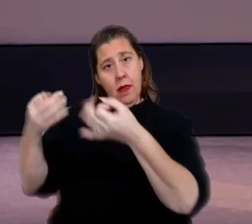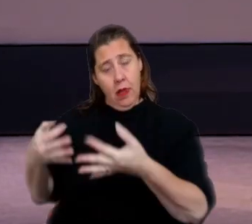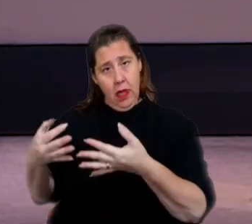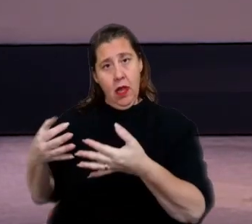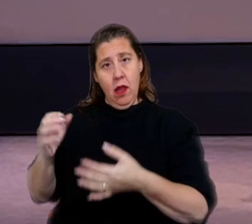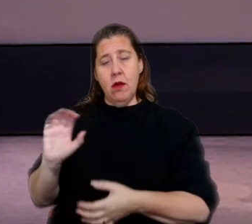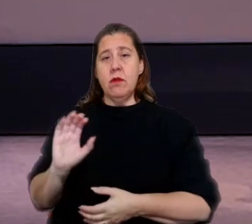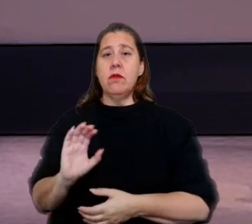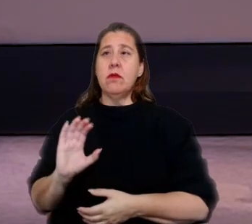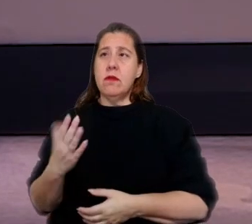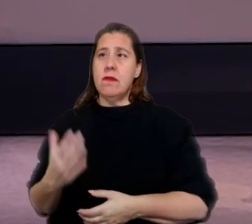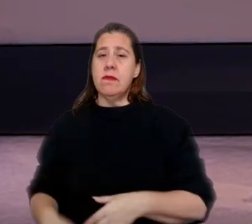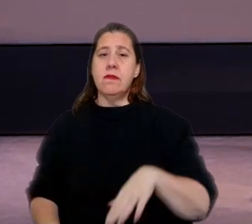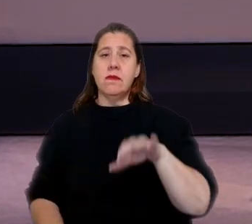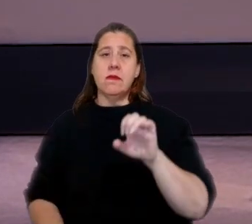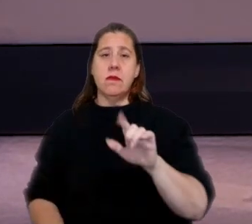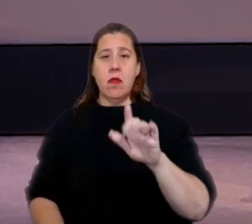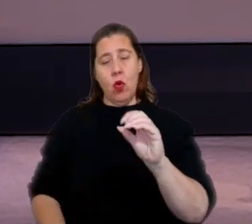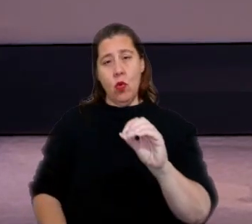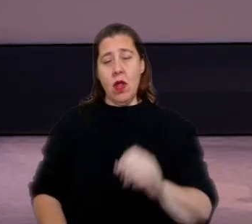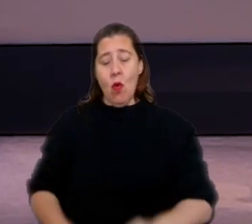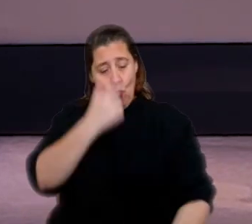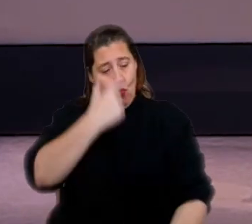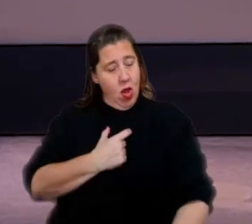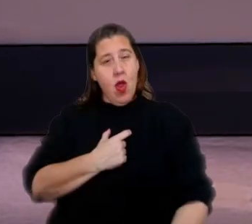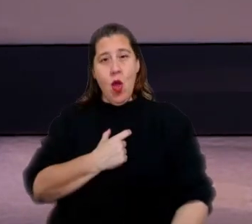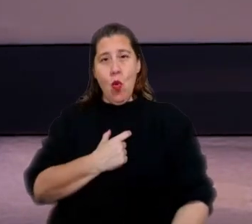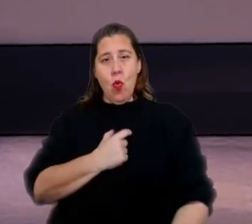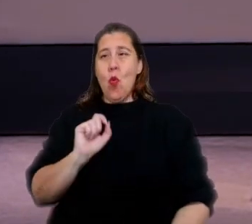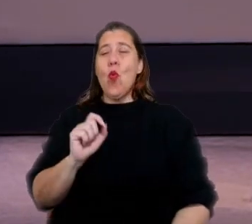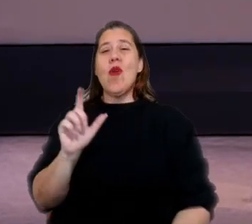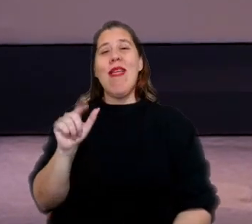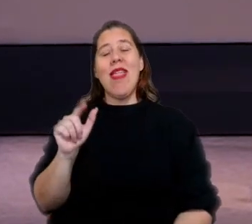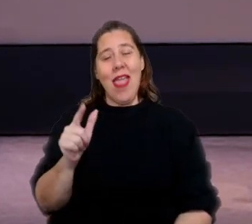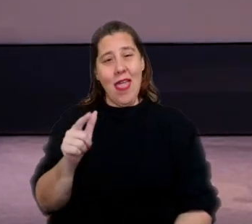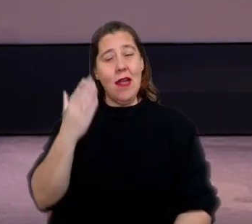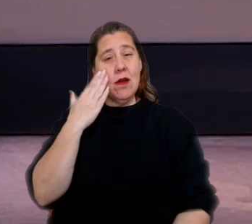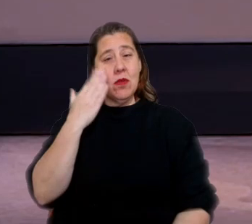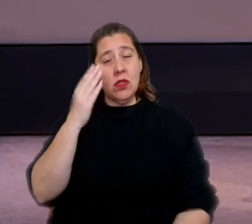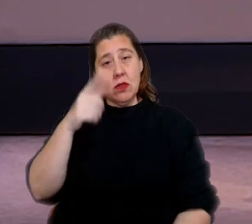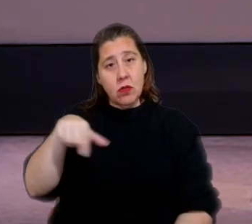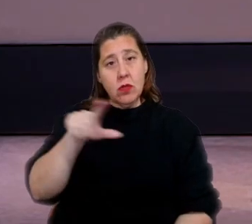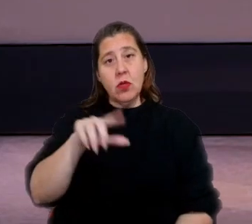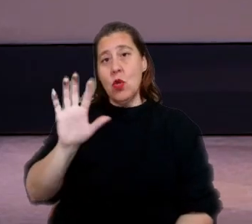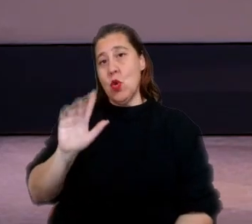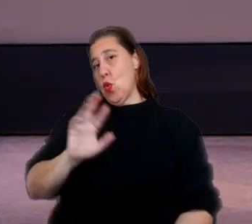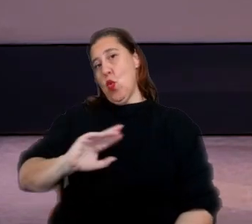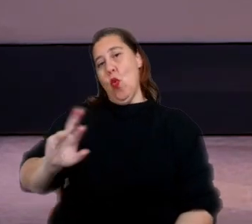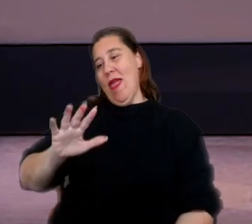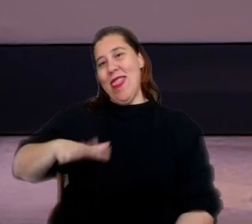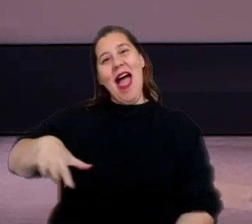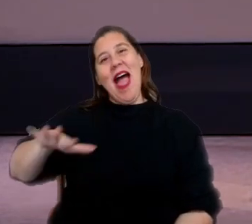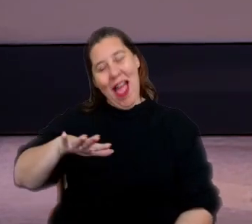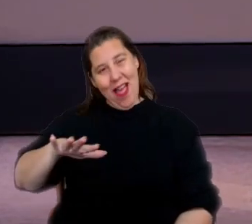Eu vou falar de uma instância que é o ego, o eu, que eu acho, eu quero falar o que é, porque eu sei que aqui nem todo mundo